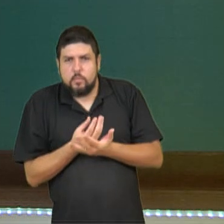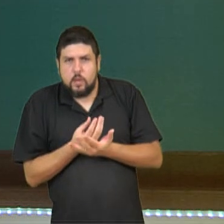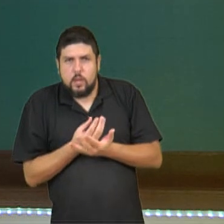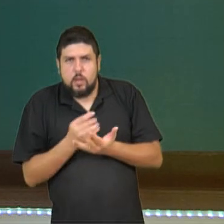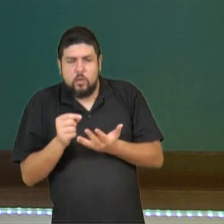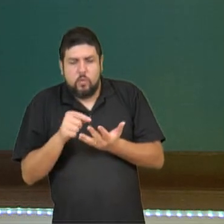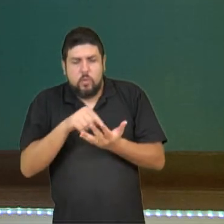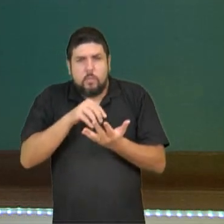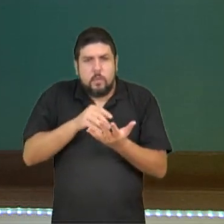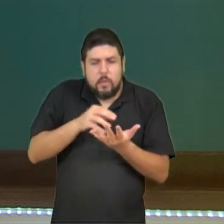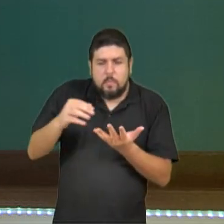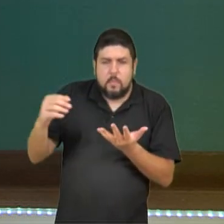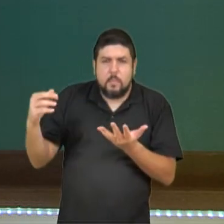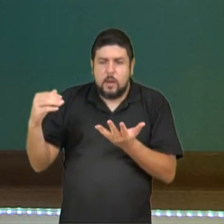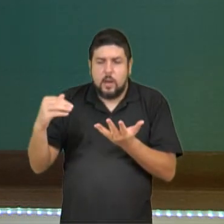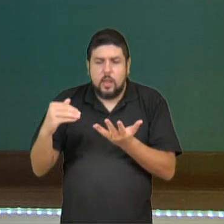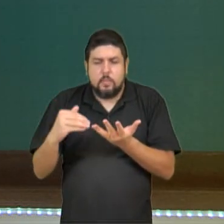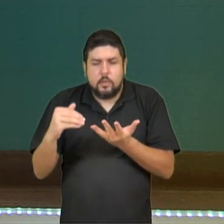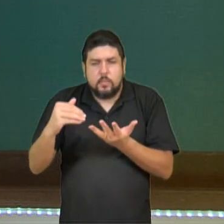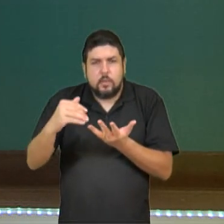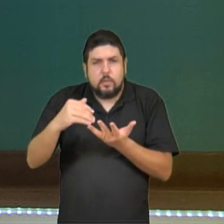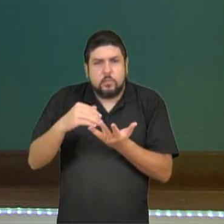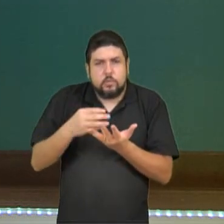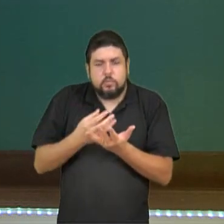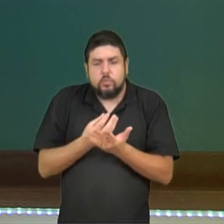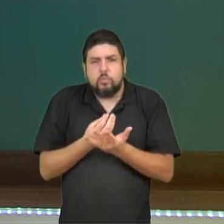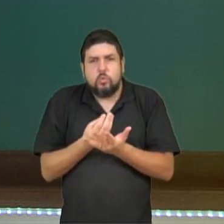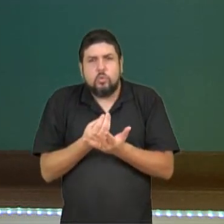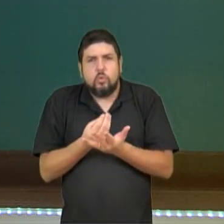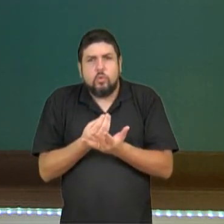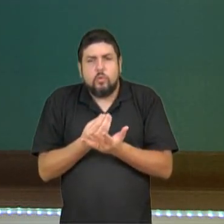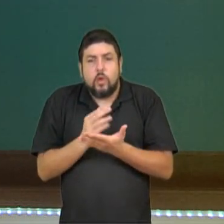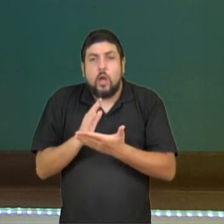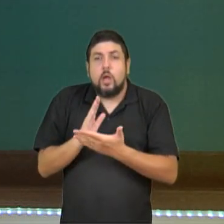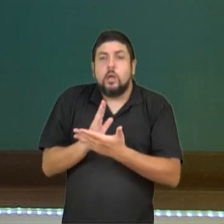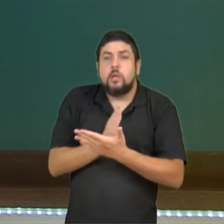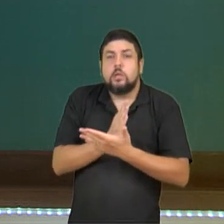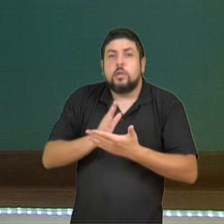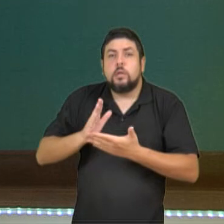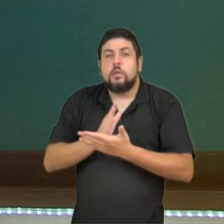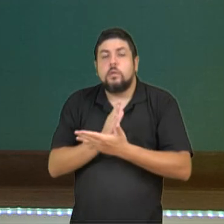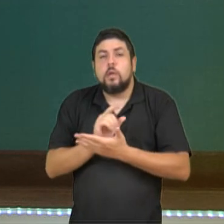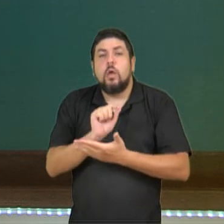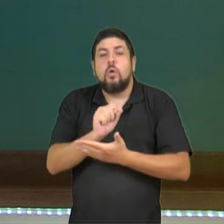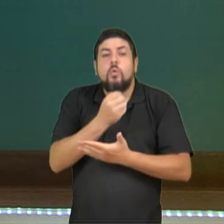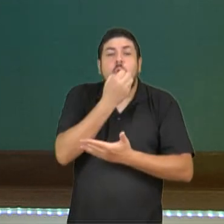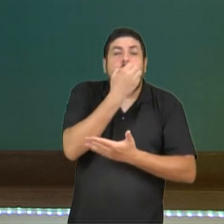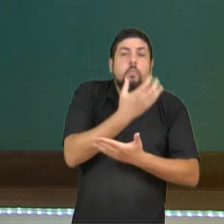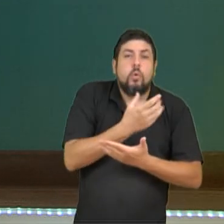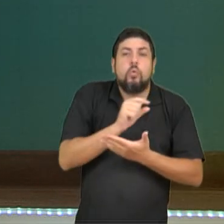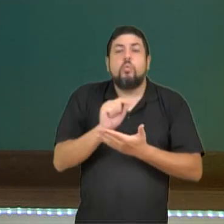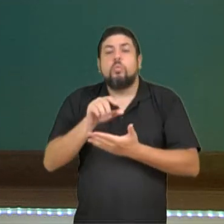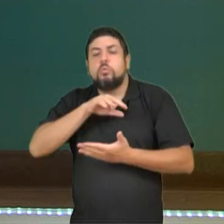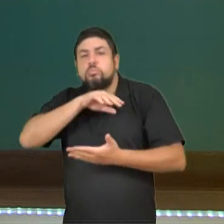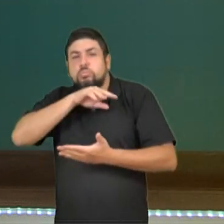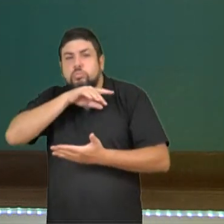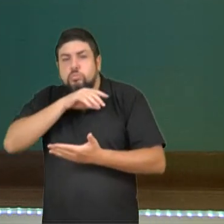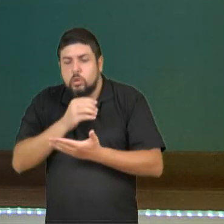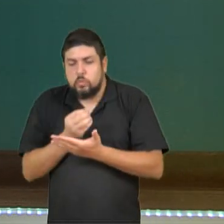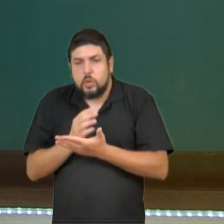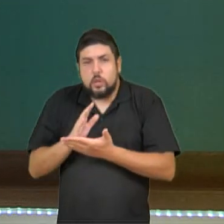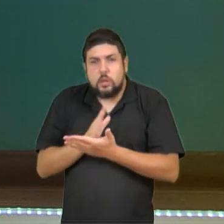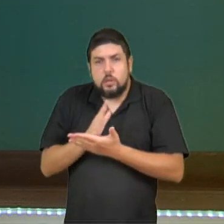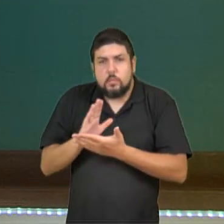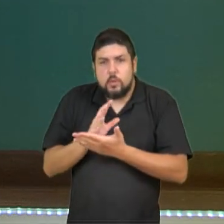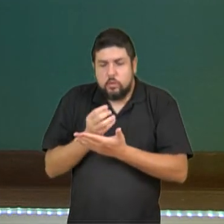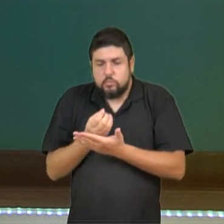né, circula ali e vai sendo filtrada, tá? Isso é muito importante para o nosso organismo conseguir eliminar